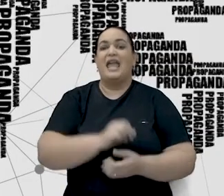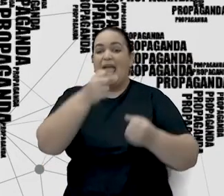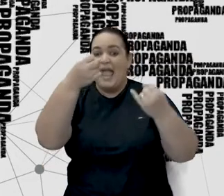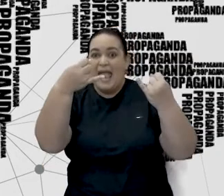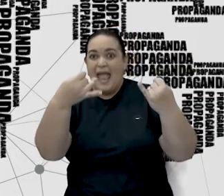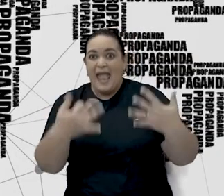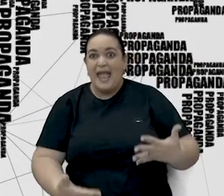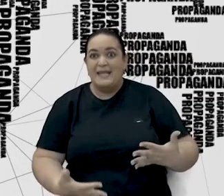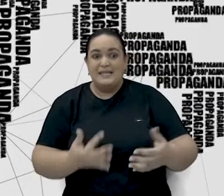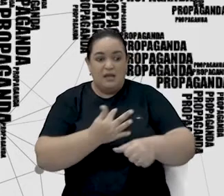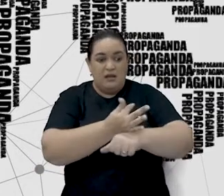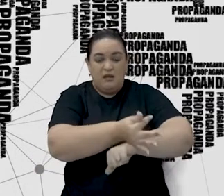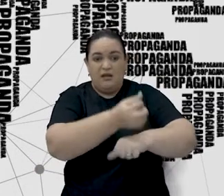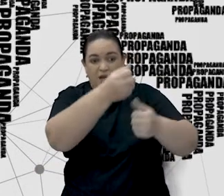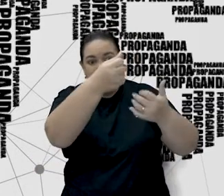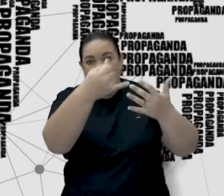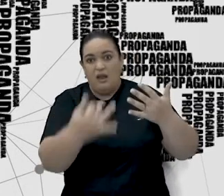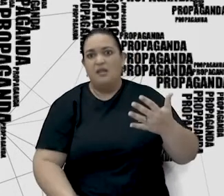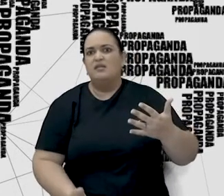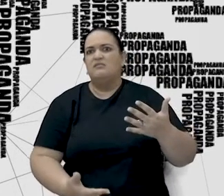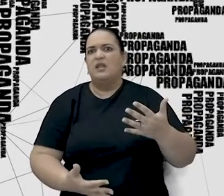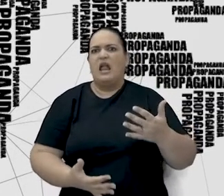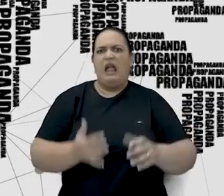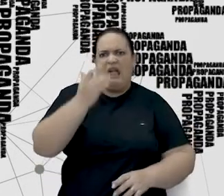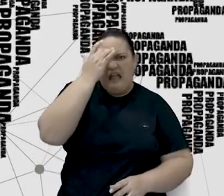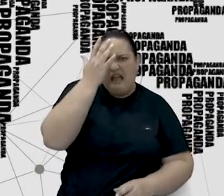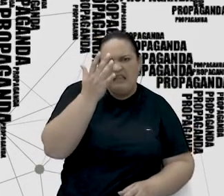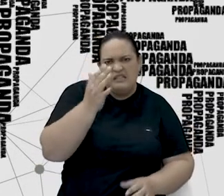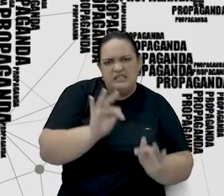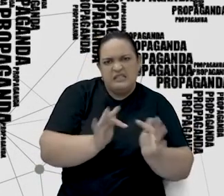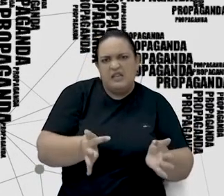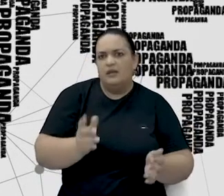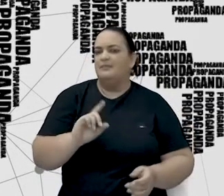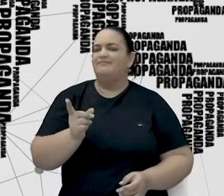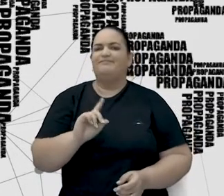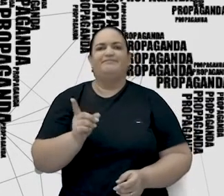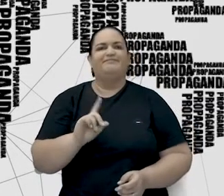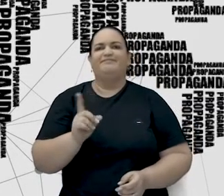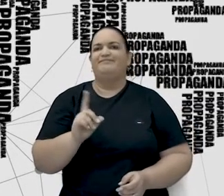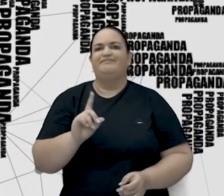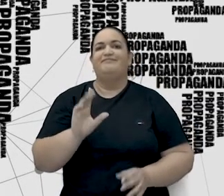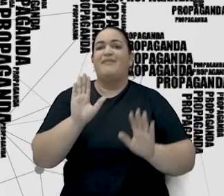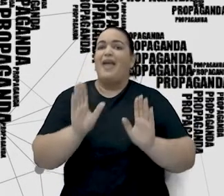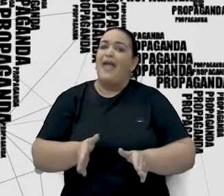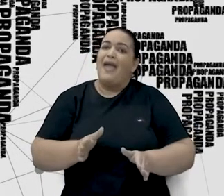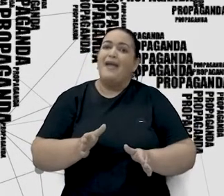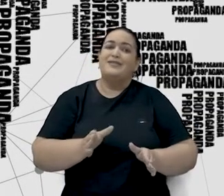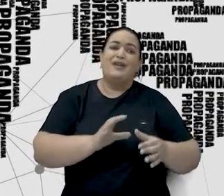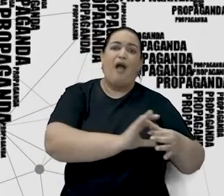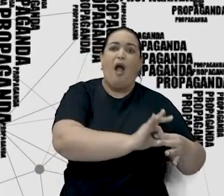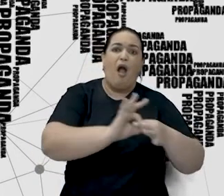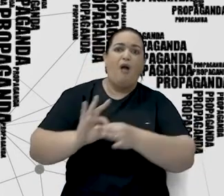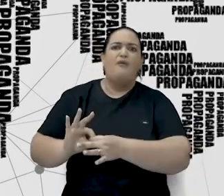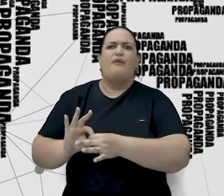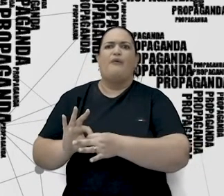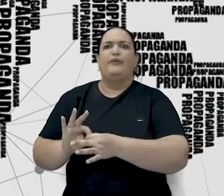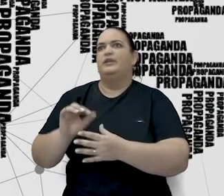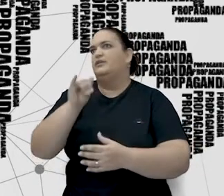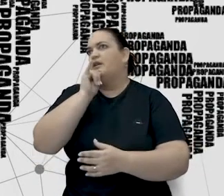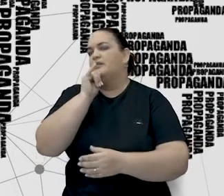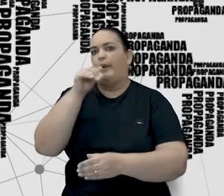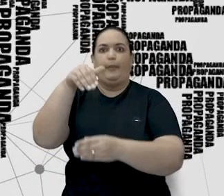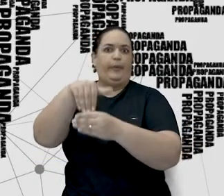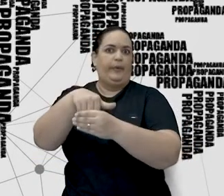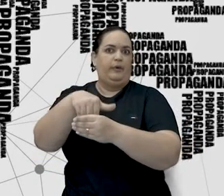news não é uma tarefa simples, em especial em um contexto tão diverso como o eleitoral, por